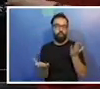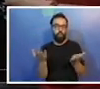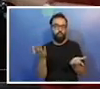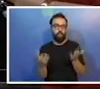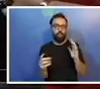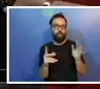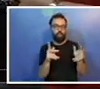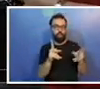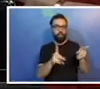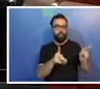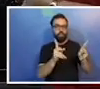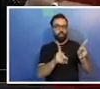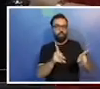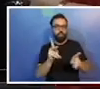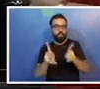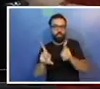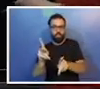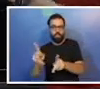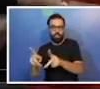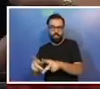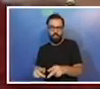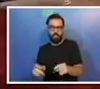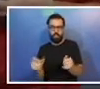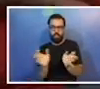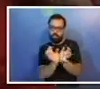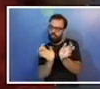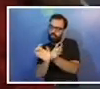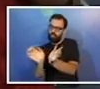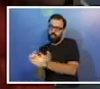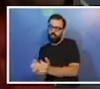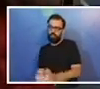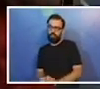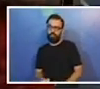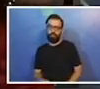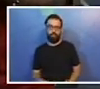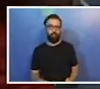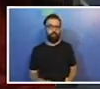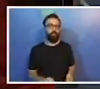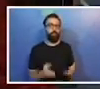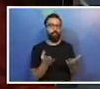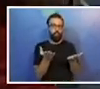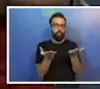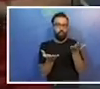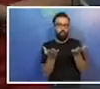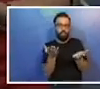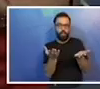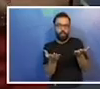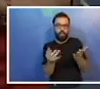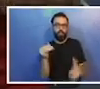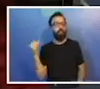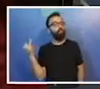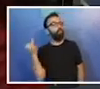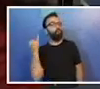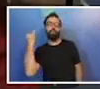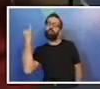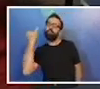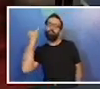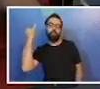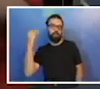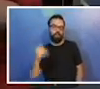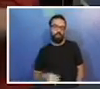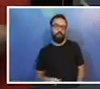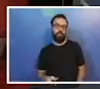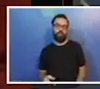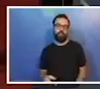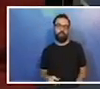de produtores e consumidores é mantido. Então, esse equilíbrio é essencial. Mas o homem